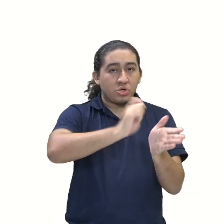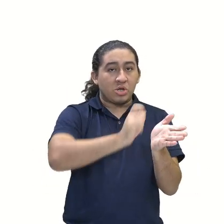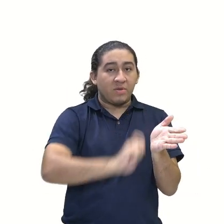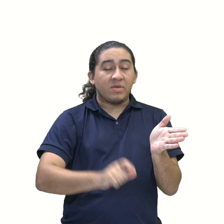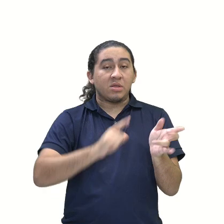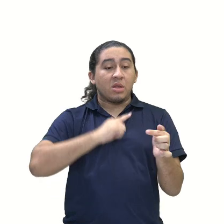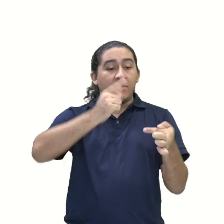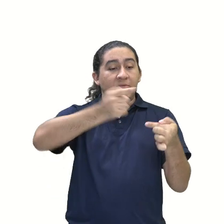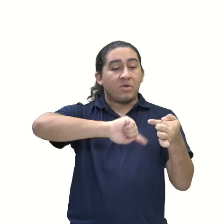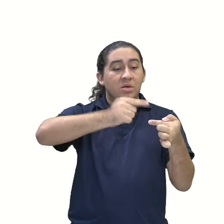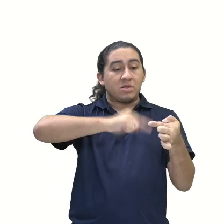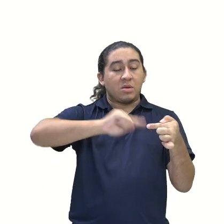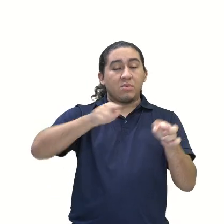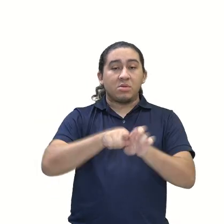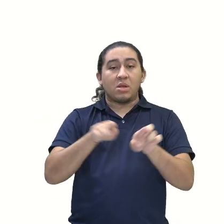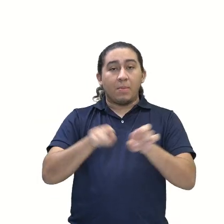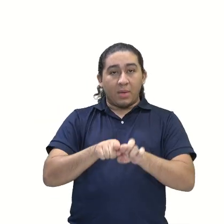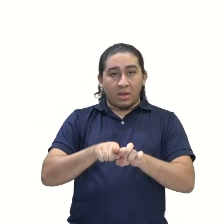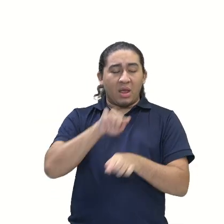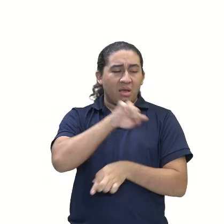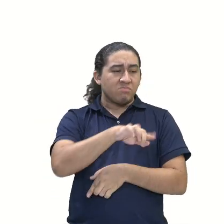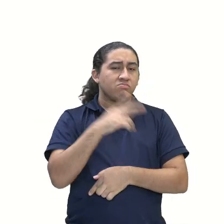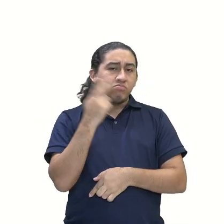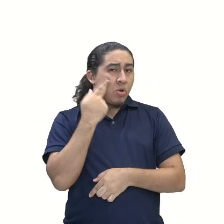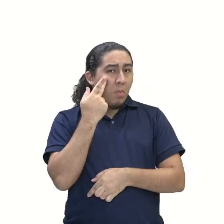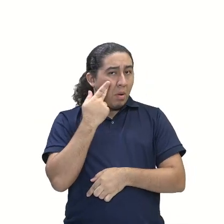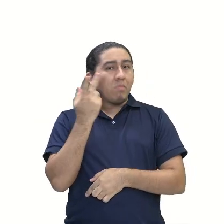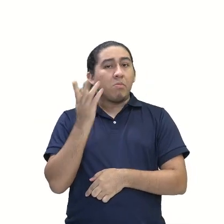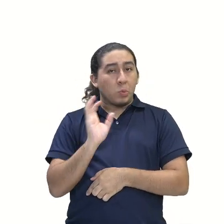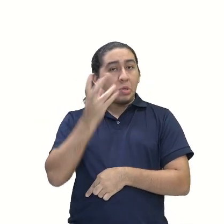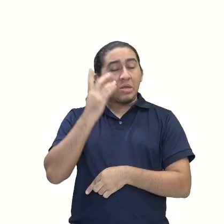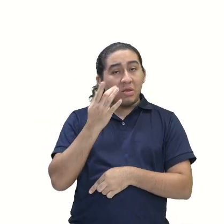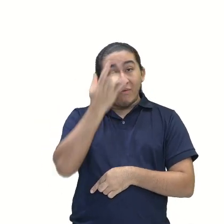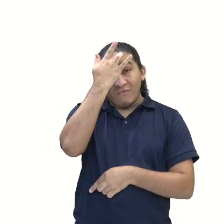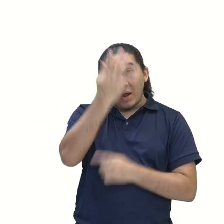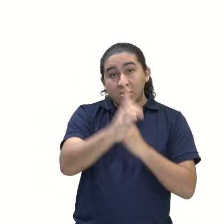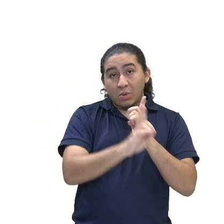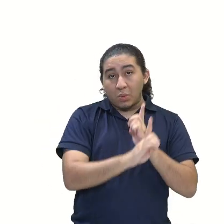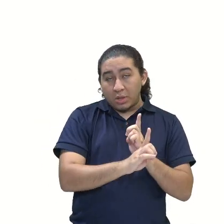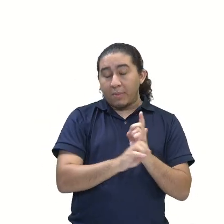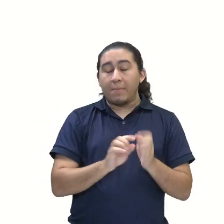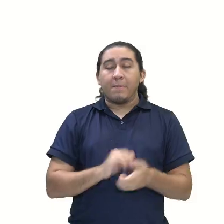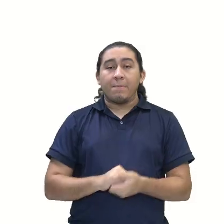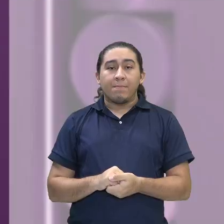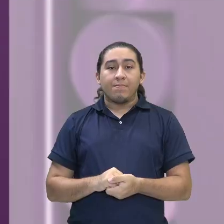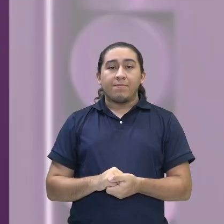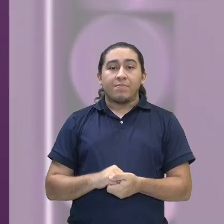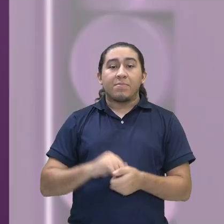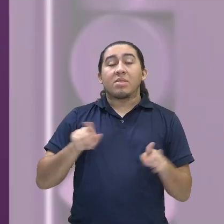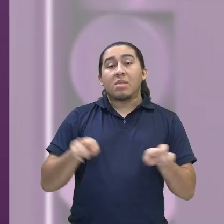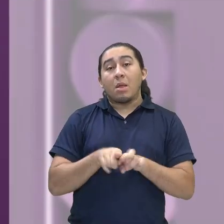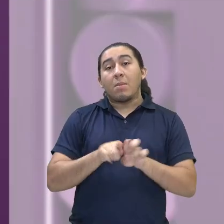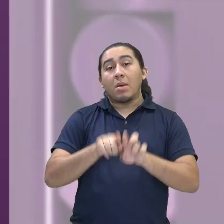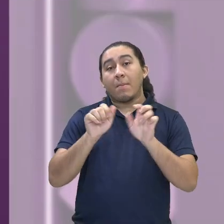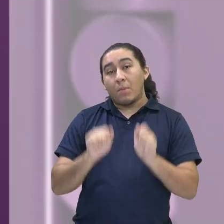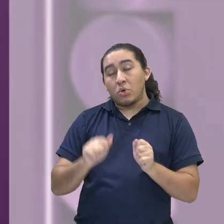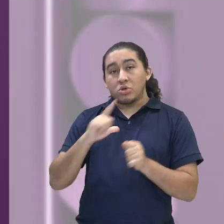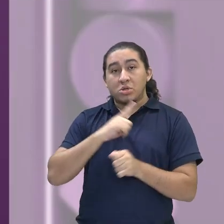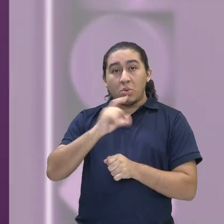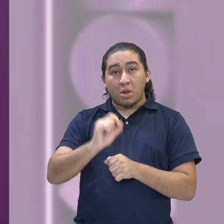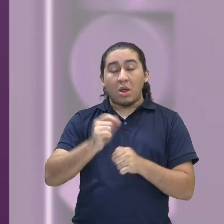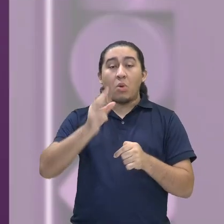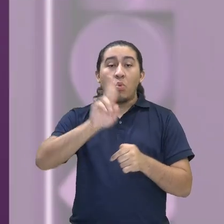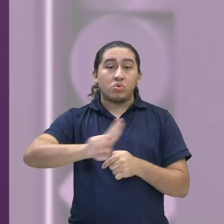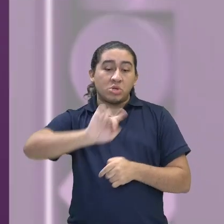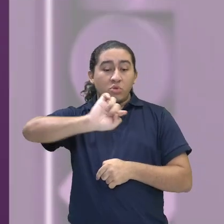de fração, que é o mais comum, tá bom? Também eu posso expressar na forma decimal.